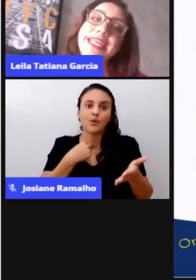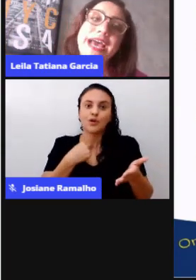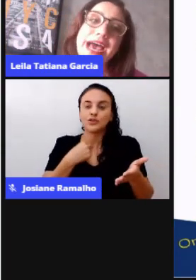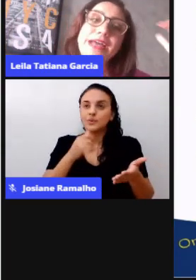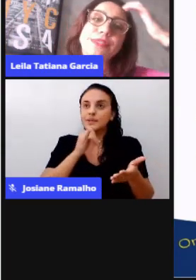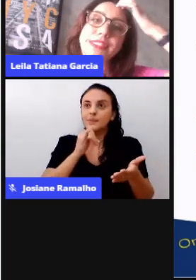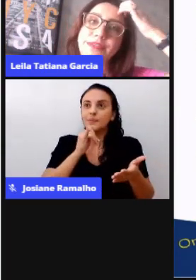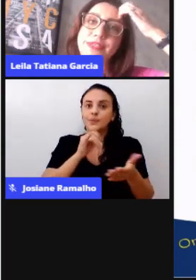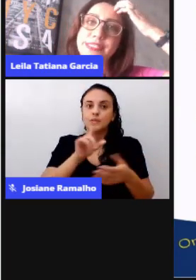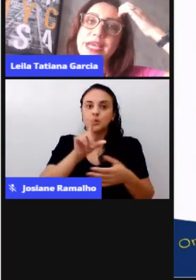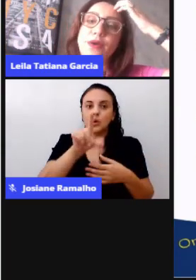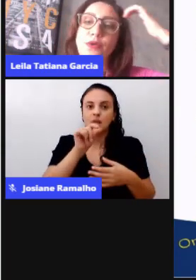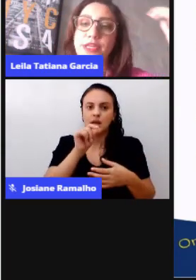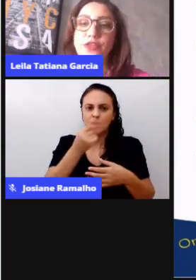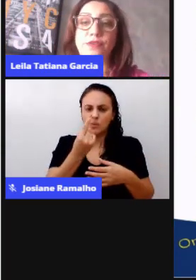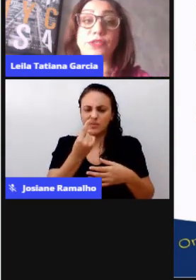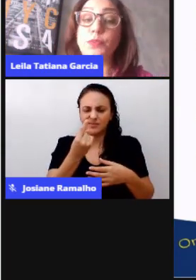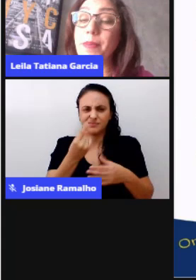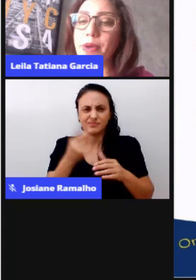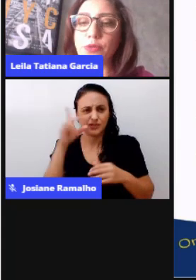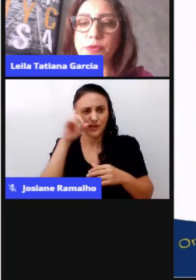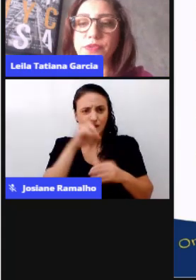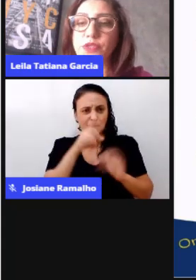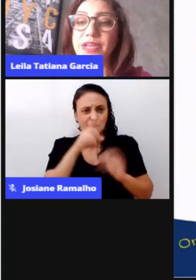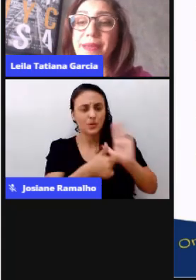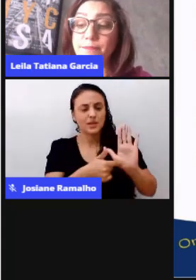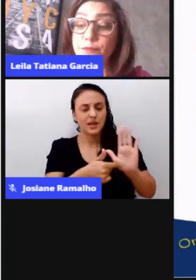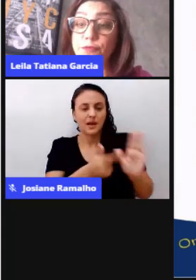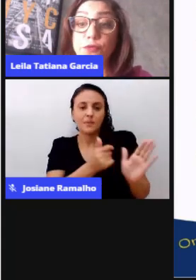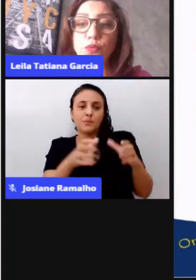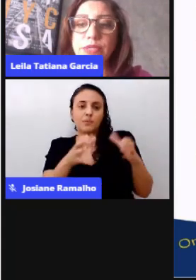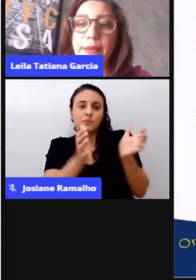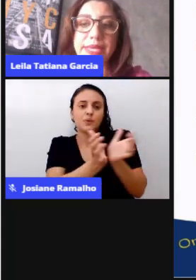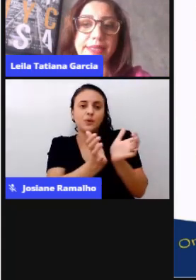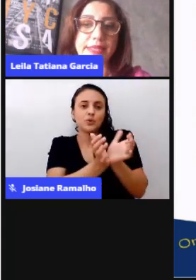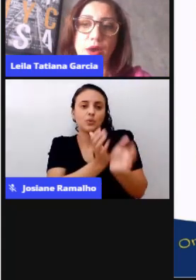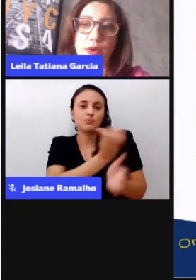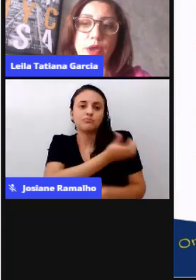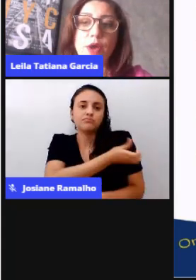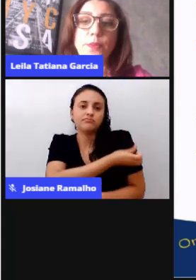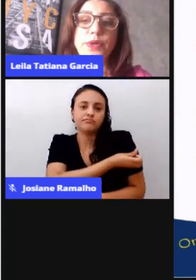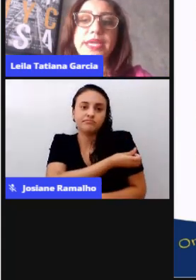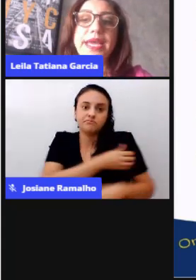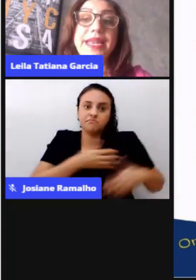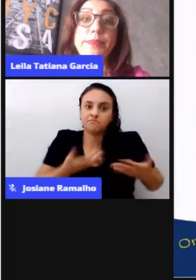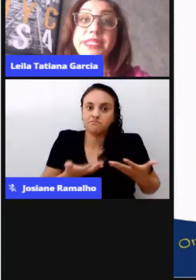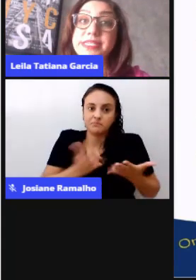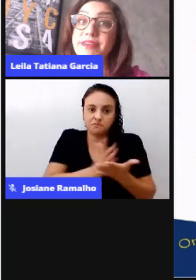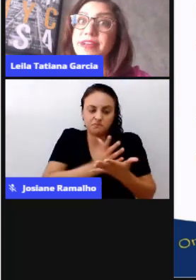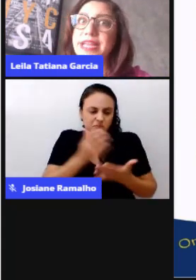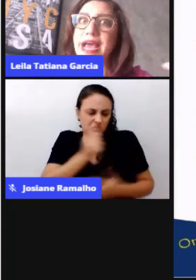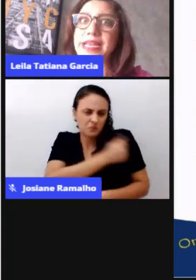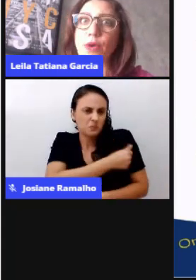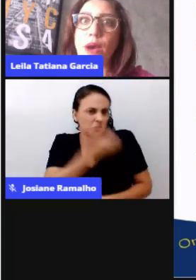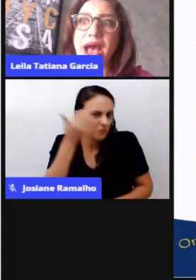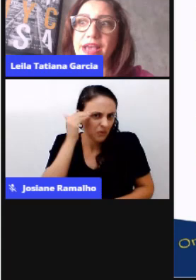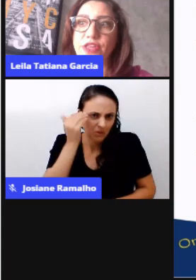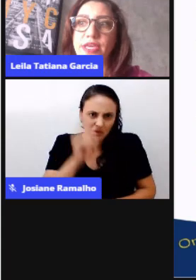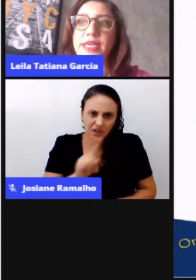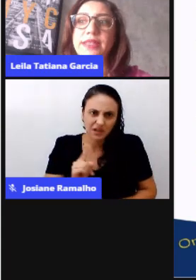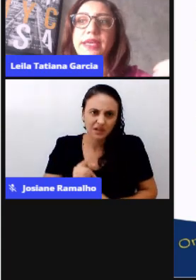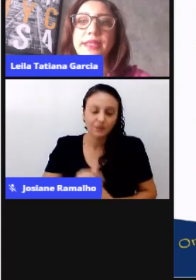você avaliar os níveis cognitivos. E o papel do professor é fundamental, porque ele precisa avaliar